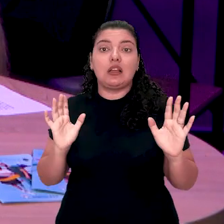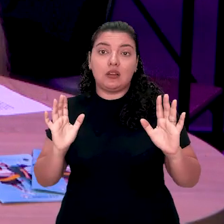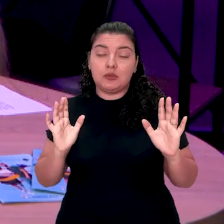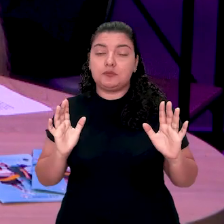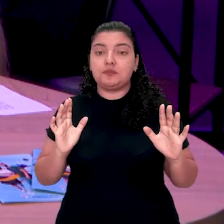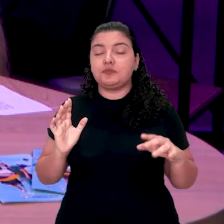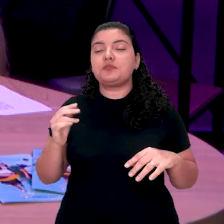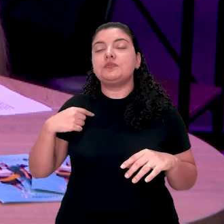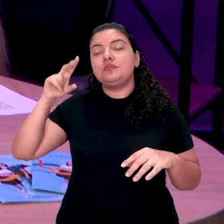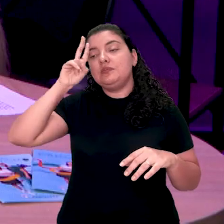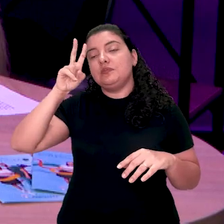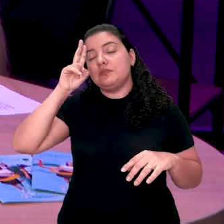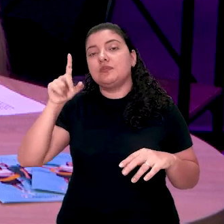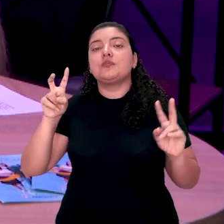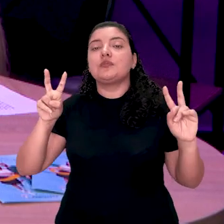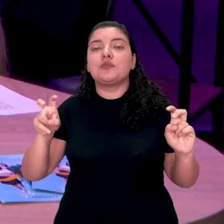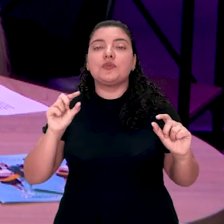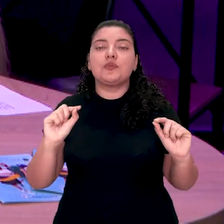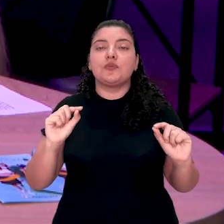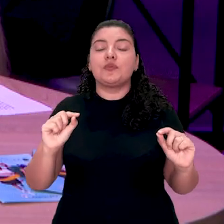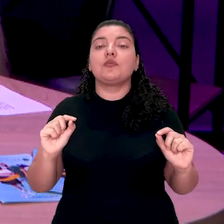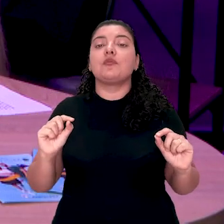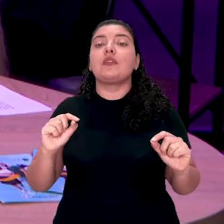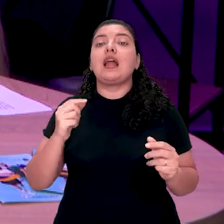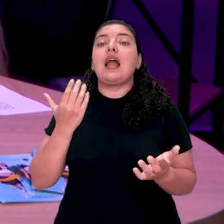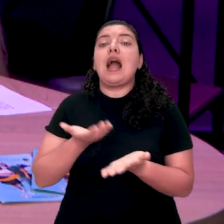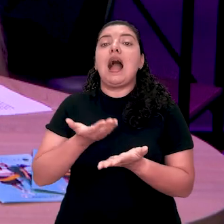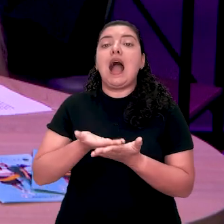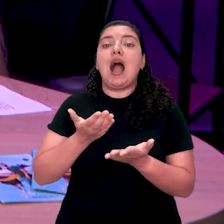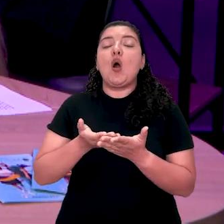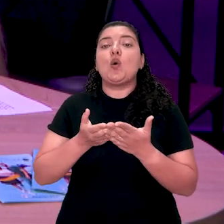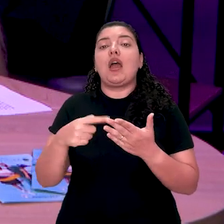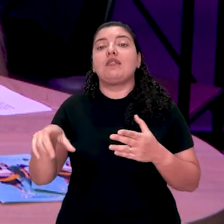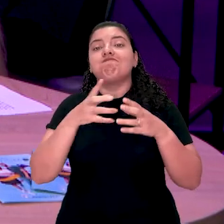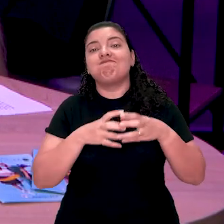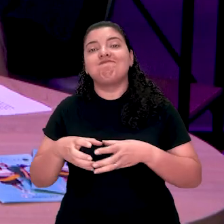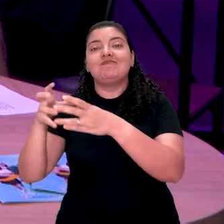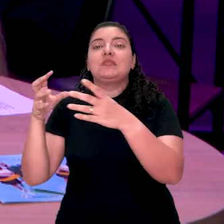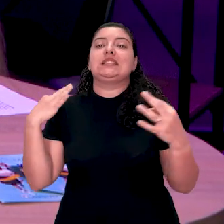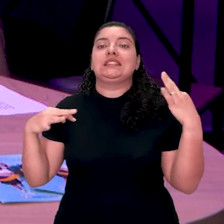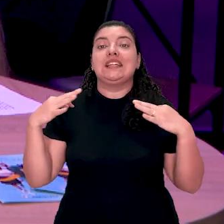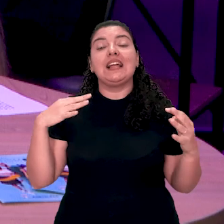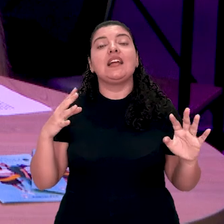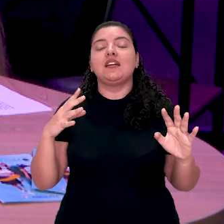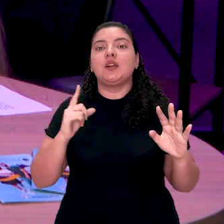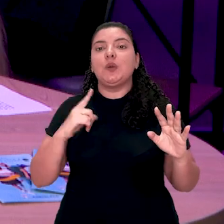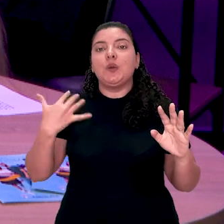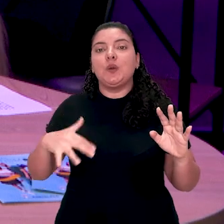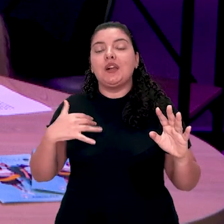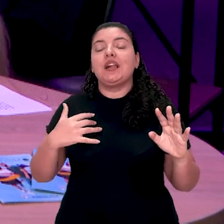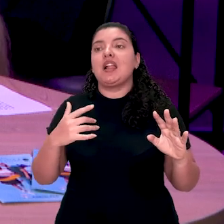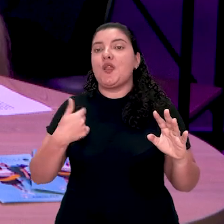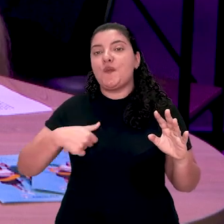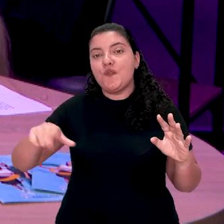Eu estava lembrando agora, quando falou sobre isso, em relação às aulas de campo, né? Que era sempre uma saga. Eu digo, meu Deus, lá vai